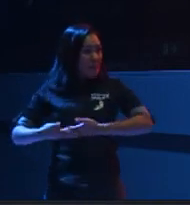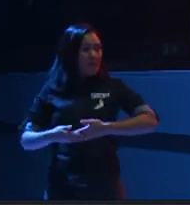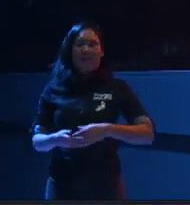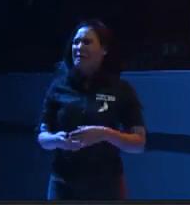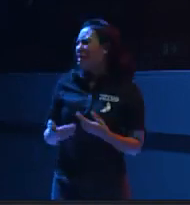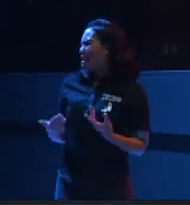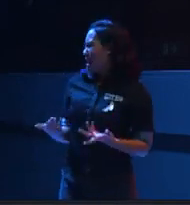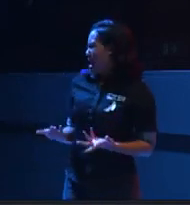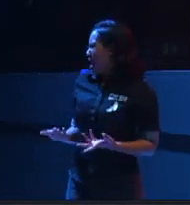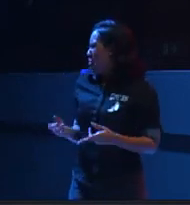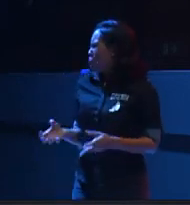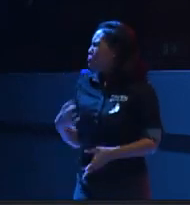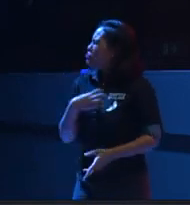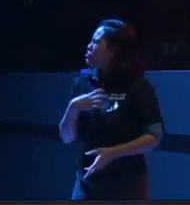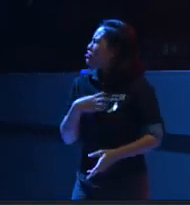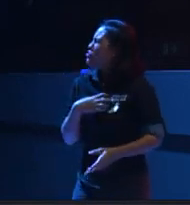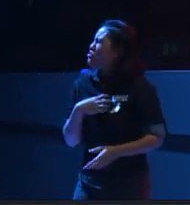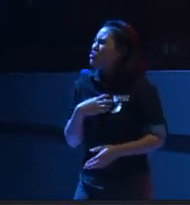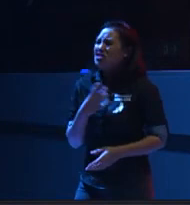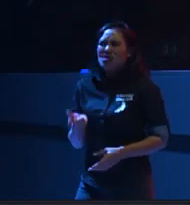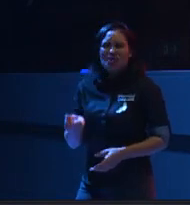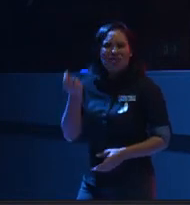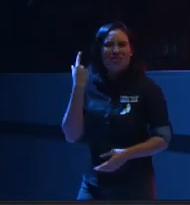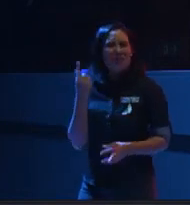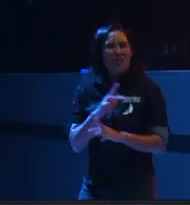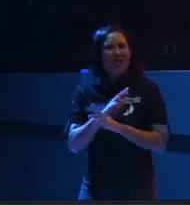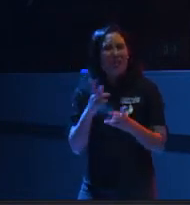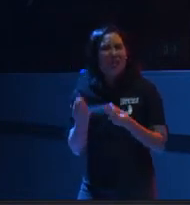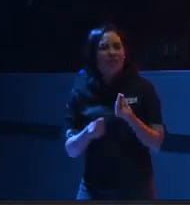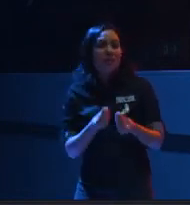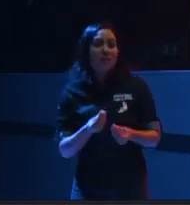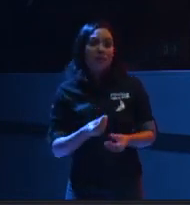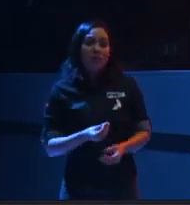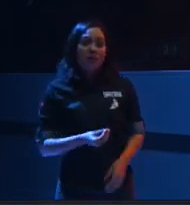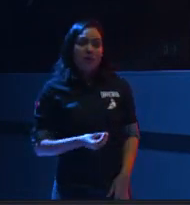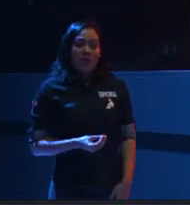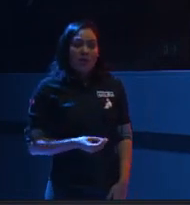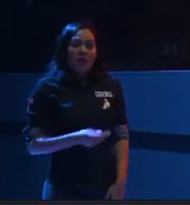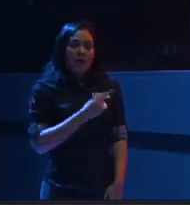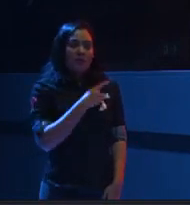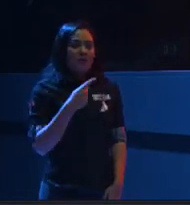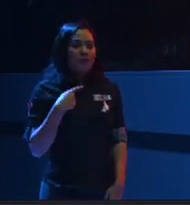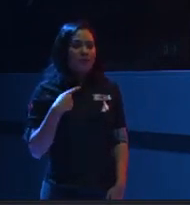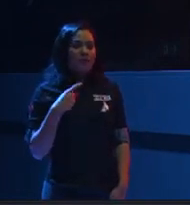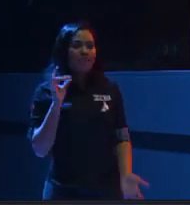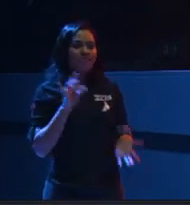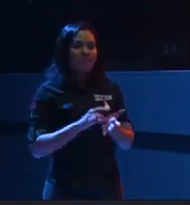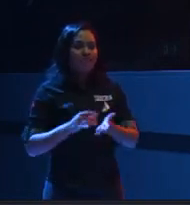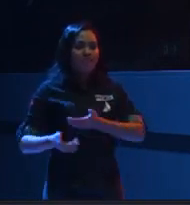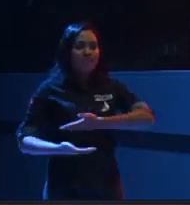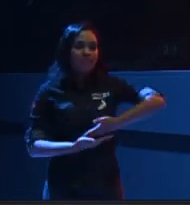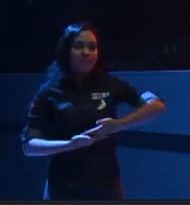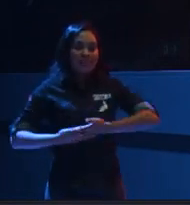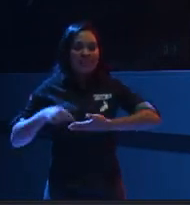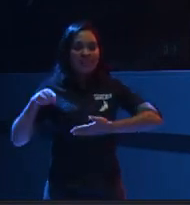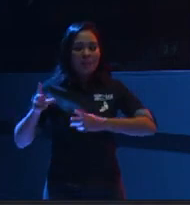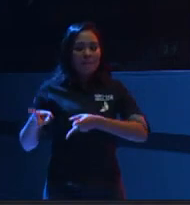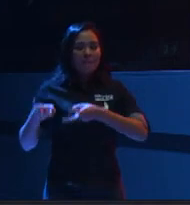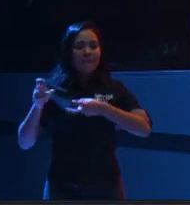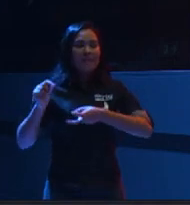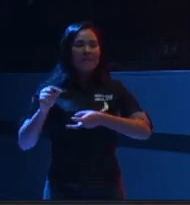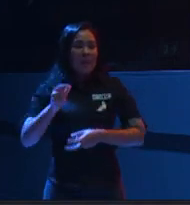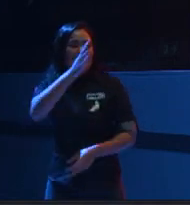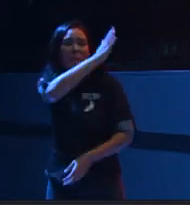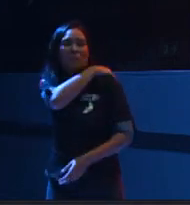fiquei meio assim ela falou pois é pastor quando a gente foi verificar a criança aquela criança tava com manchas do pulmão